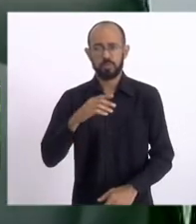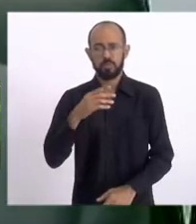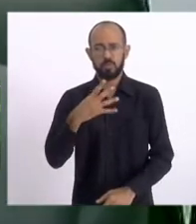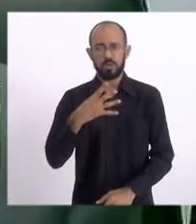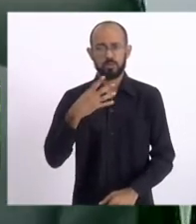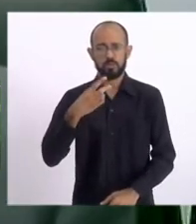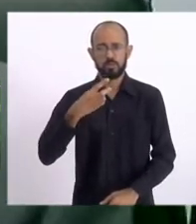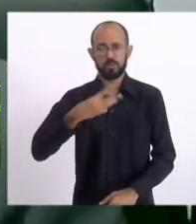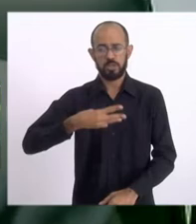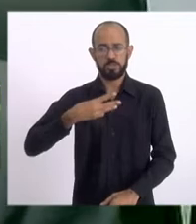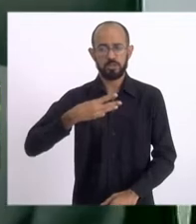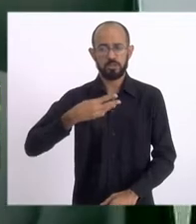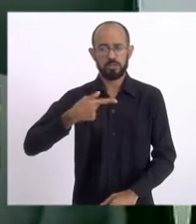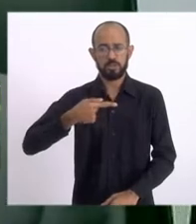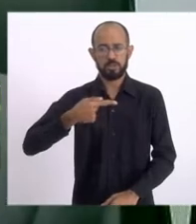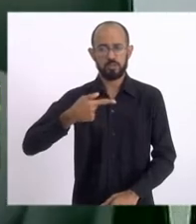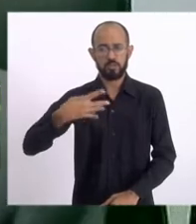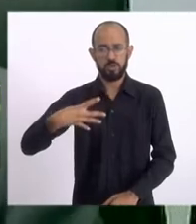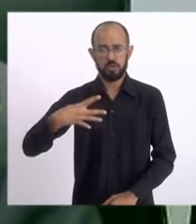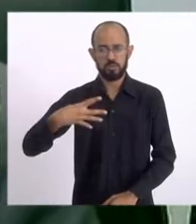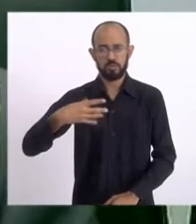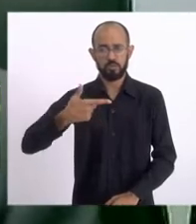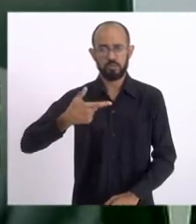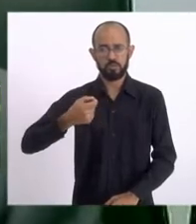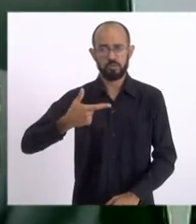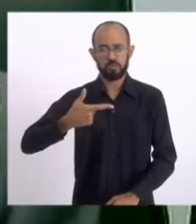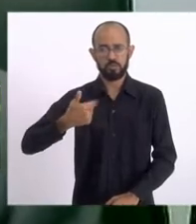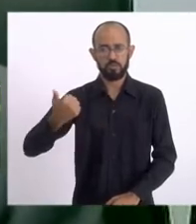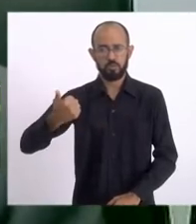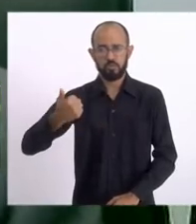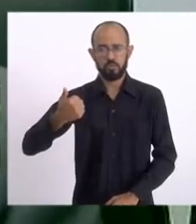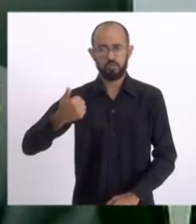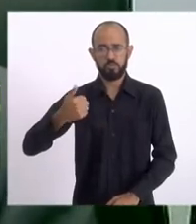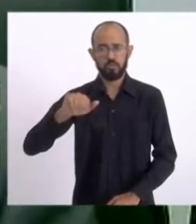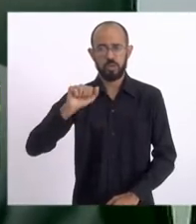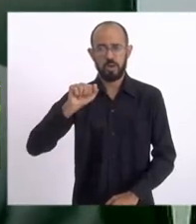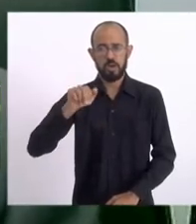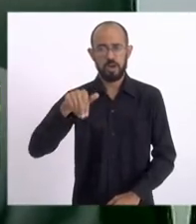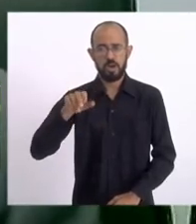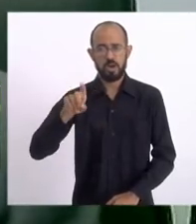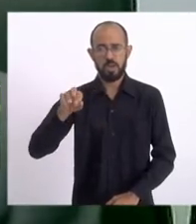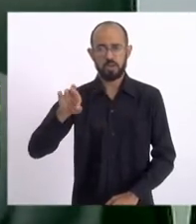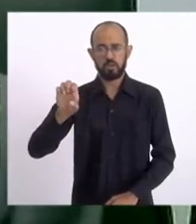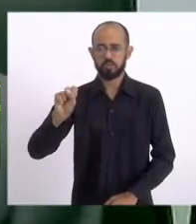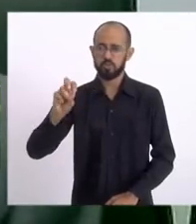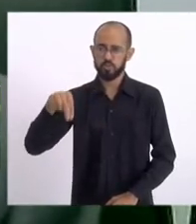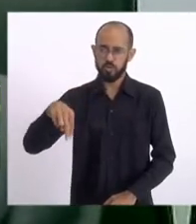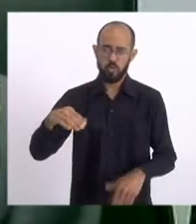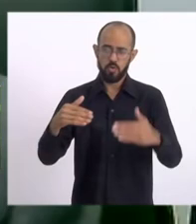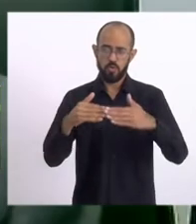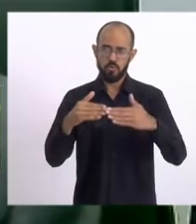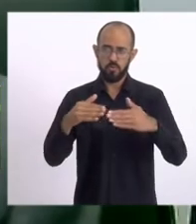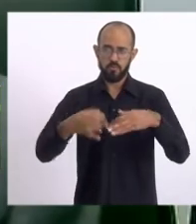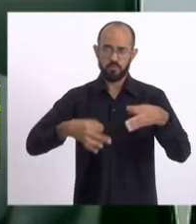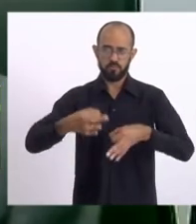4374 de 2021, autoria do deputado Anderson Moraes. Parecer pela juridicidade.